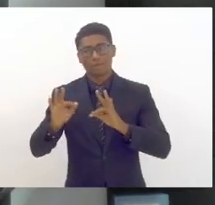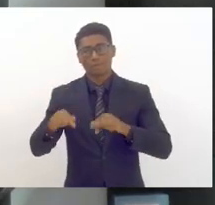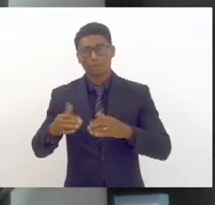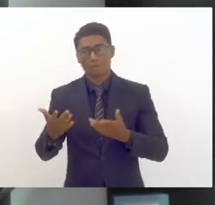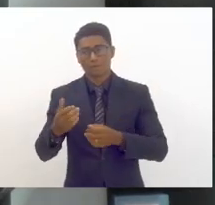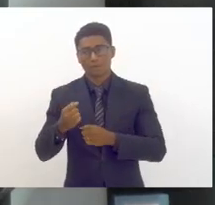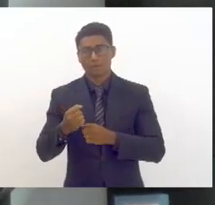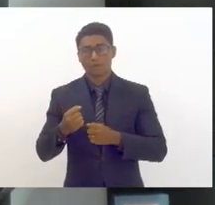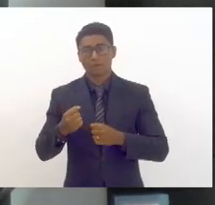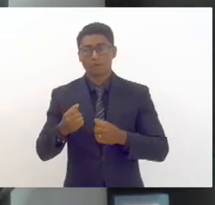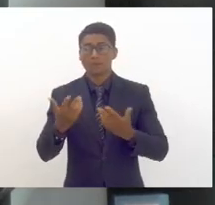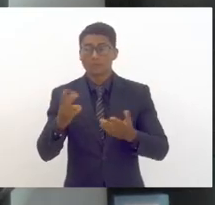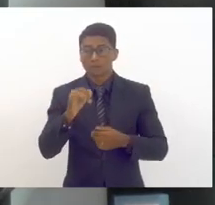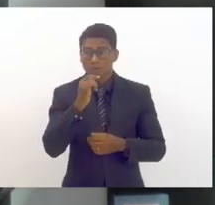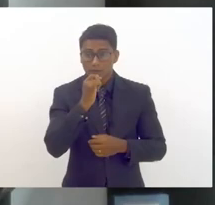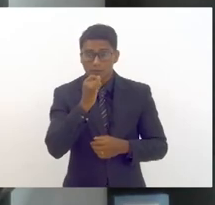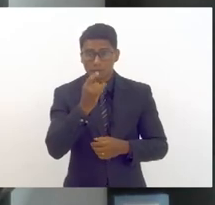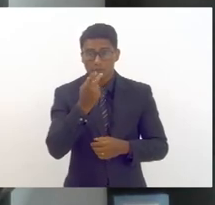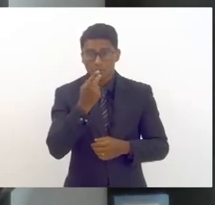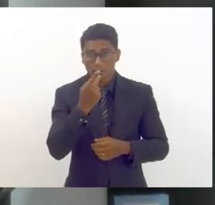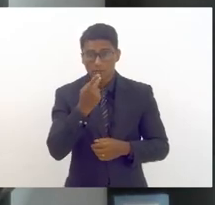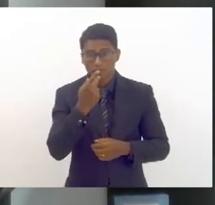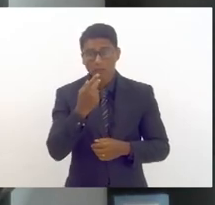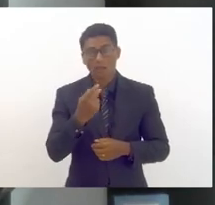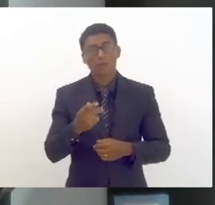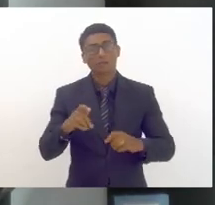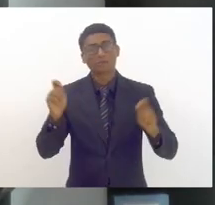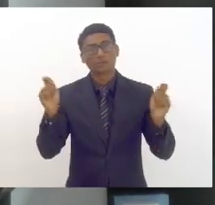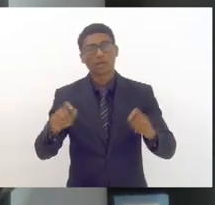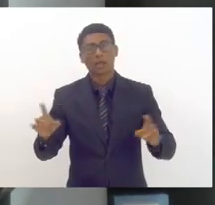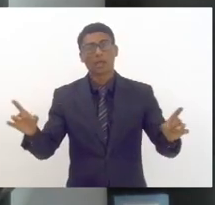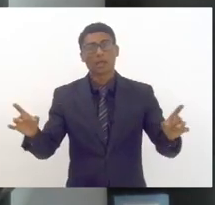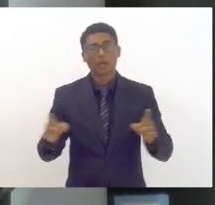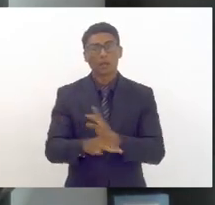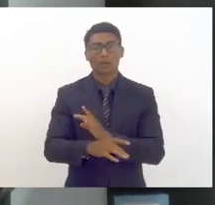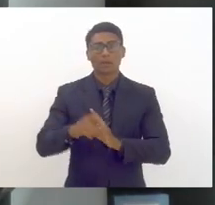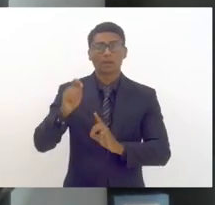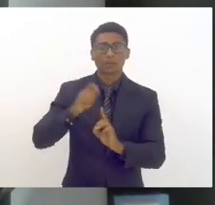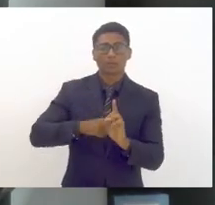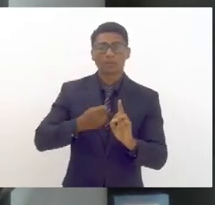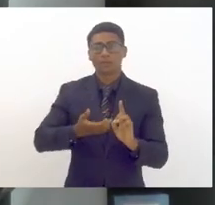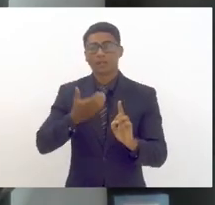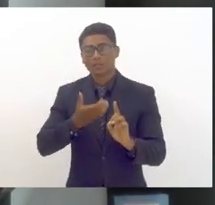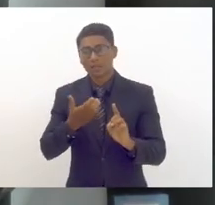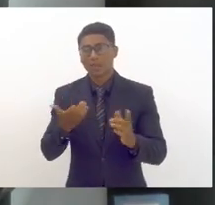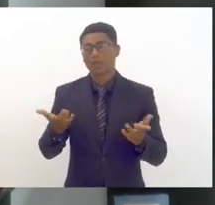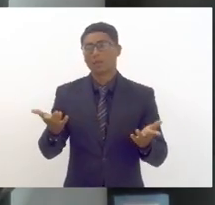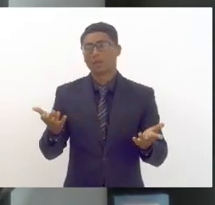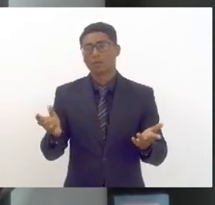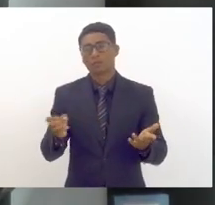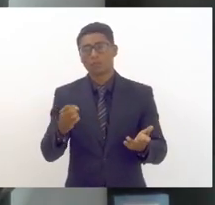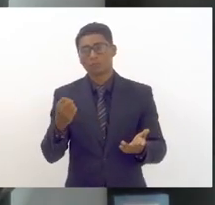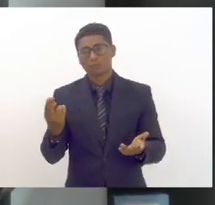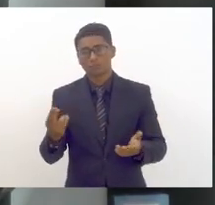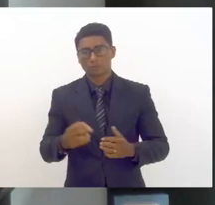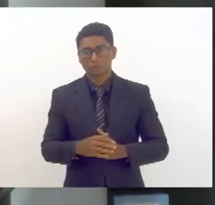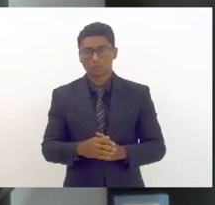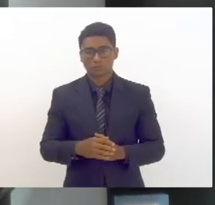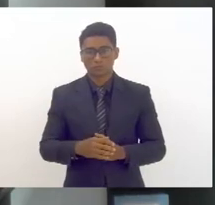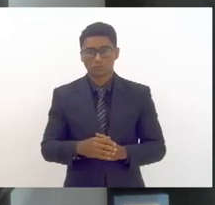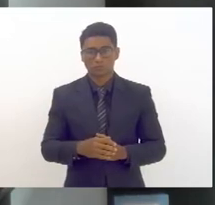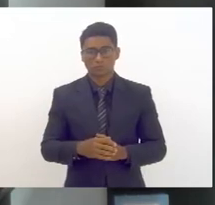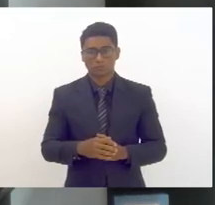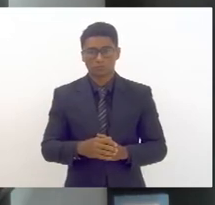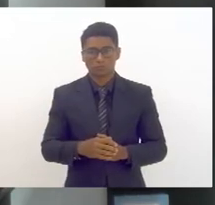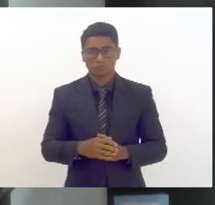você disser, bom, a gente consegue concluir até meados de dezembro, até próximo do final